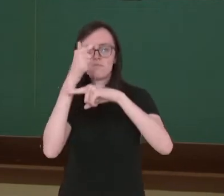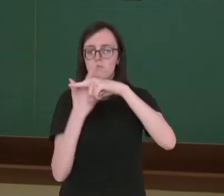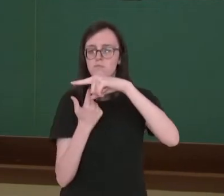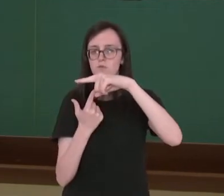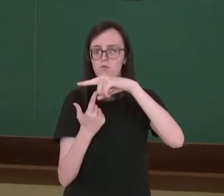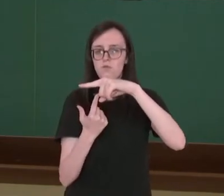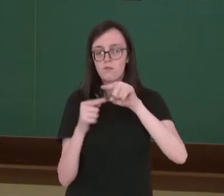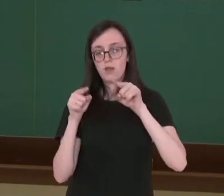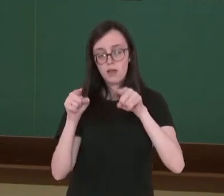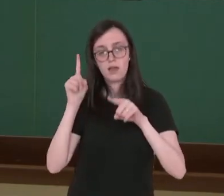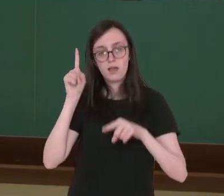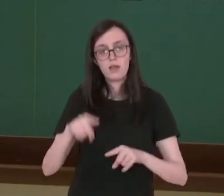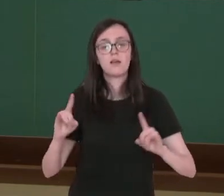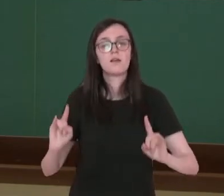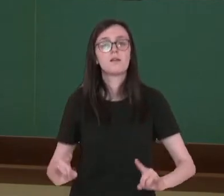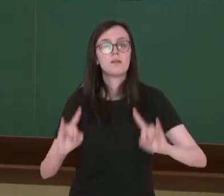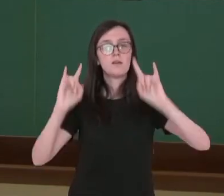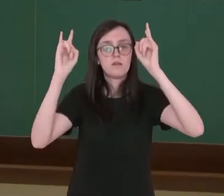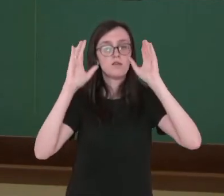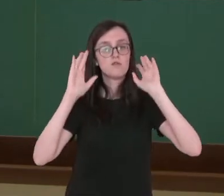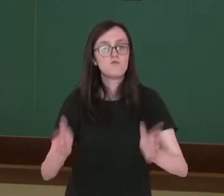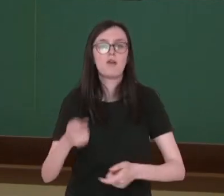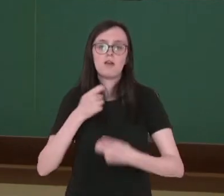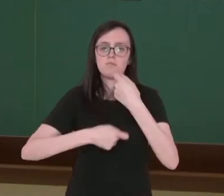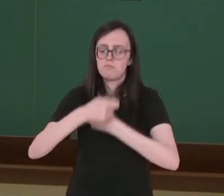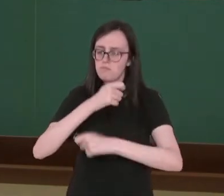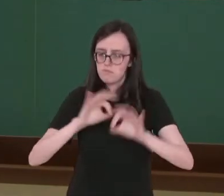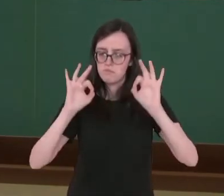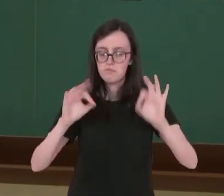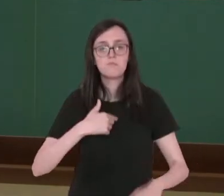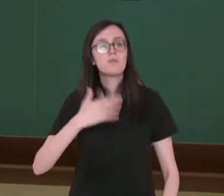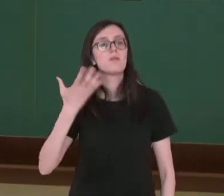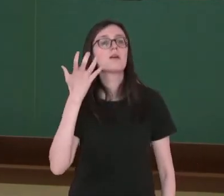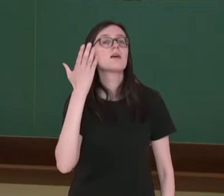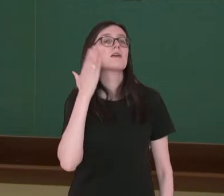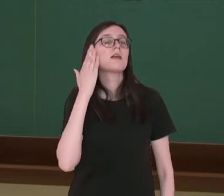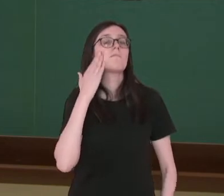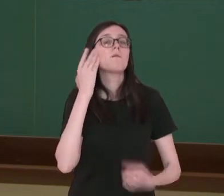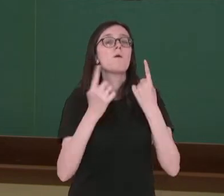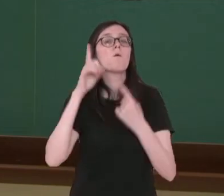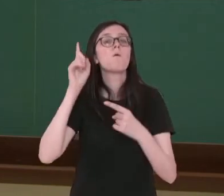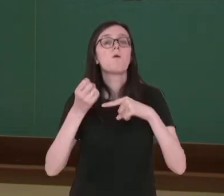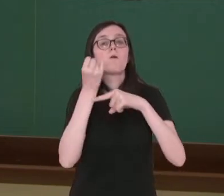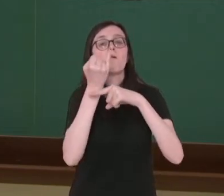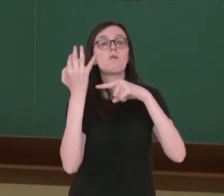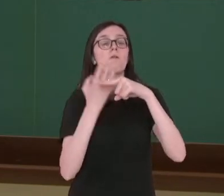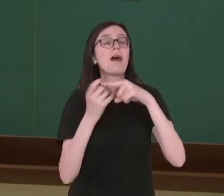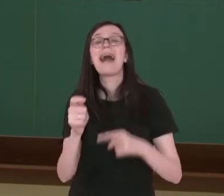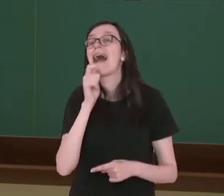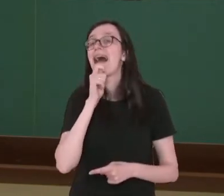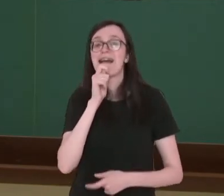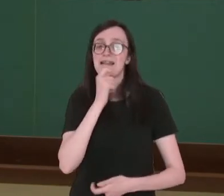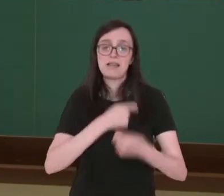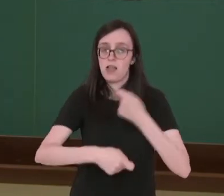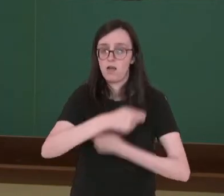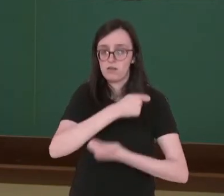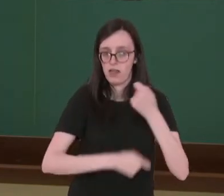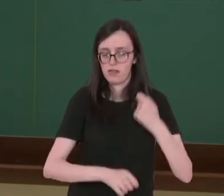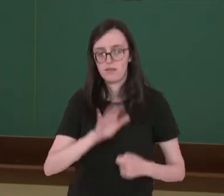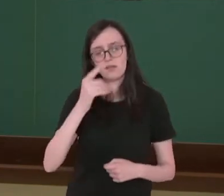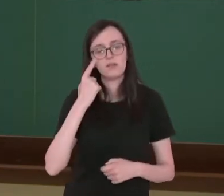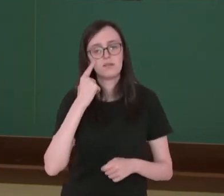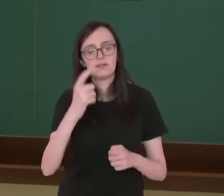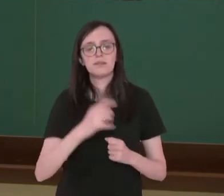esses foram os apartamentos que já foram negociados. Eu quero saber qual é a fração dos que não foram negociados. Então,